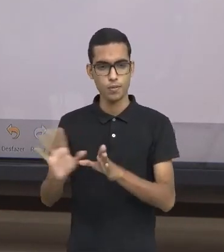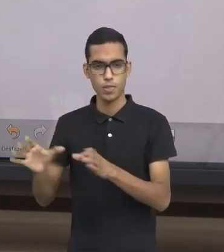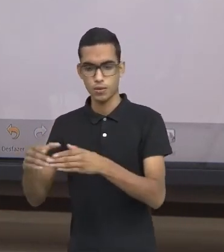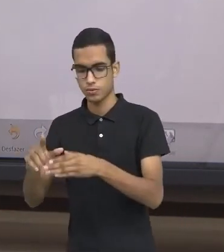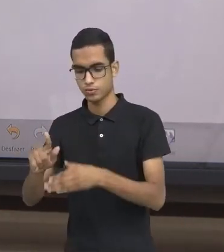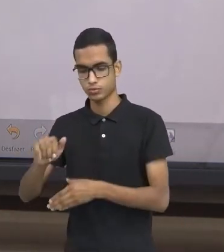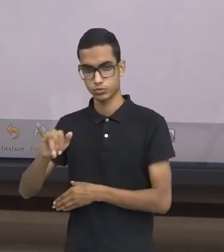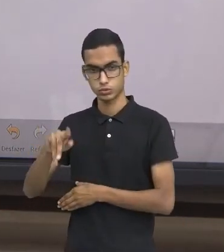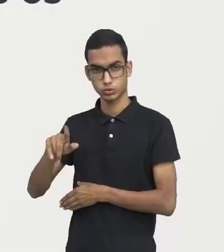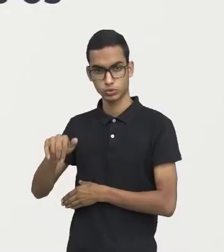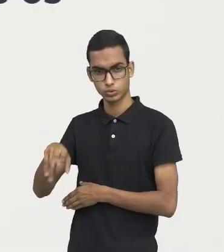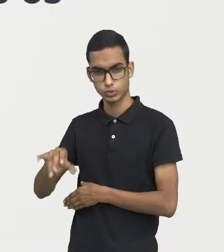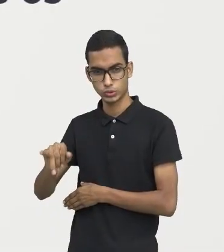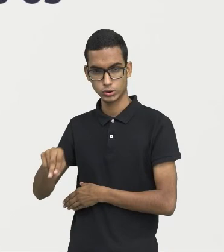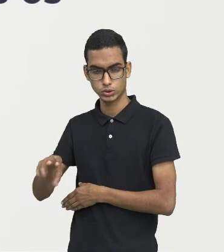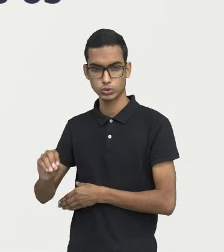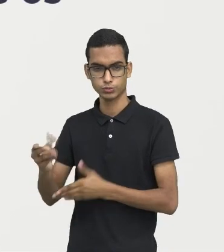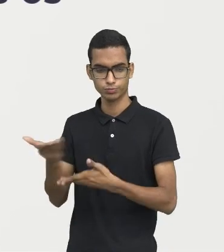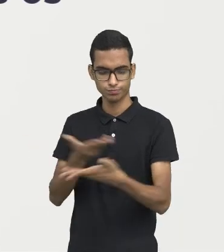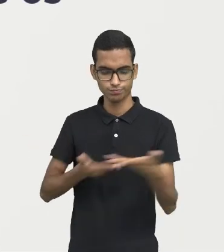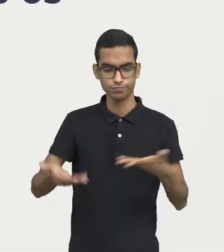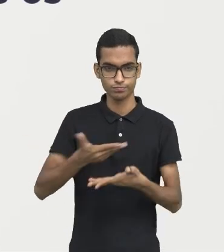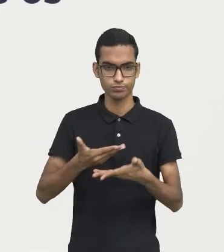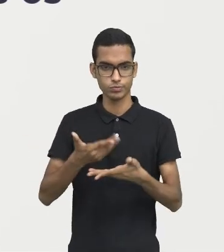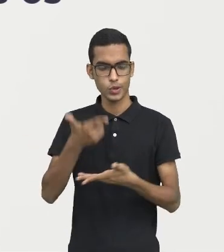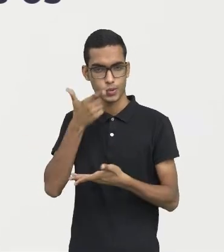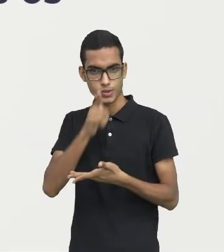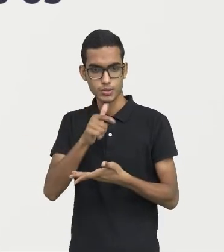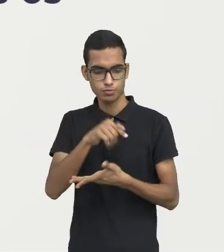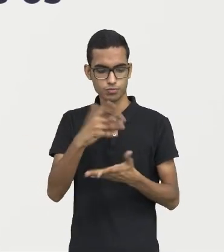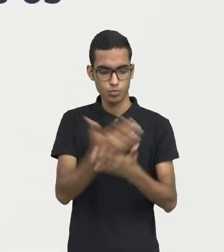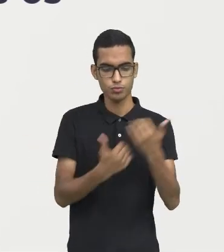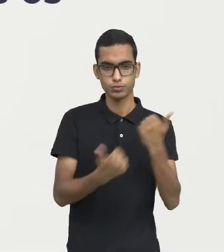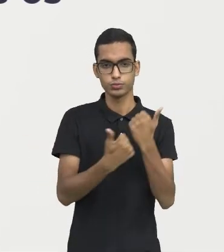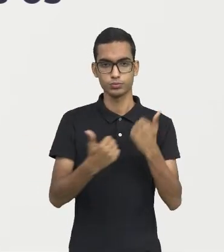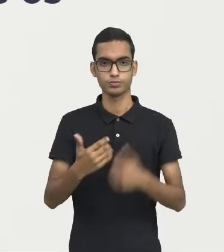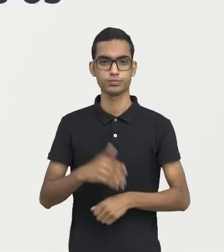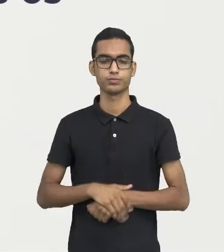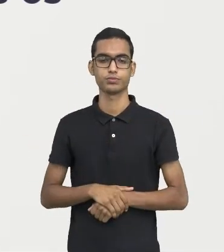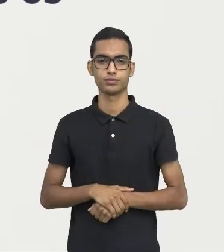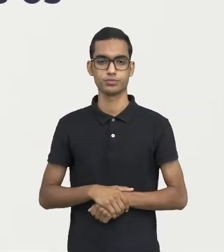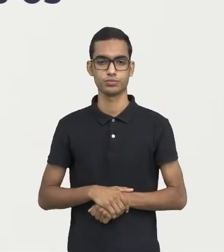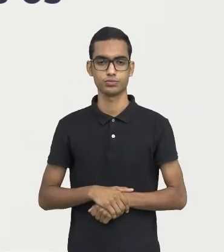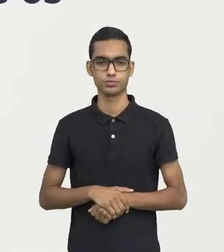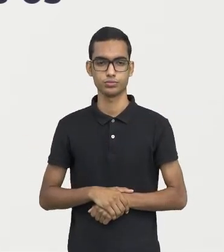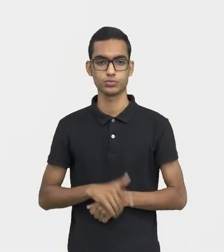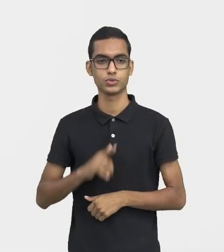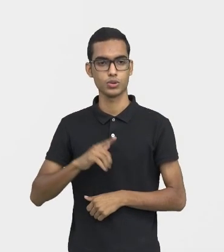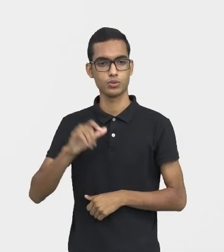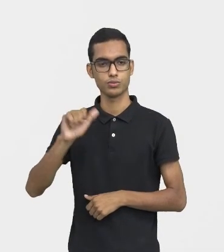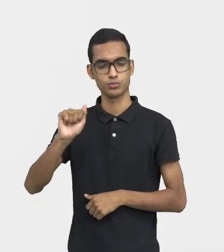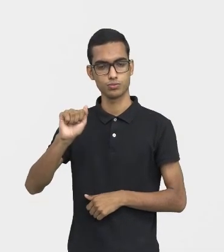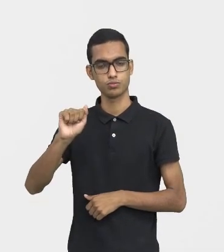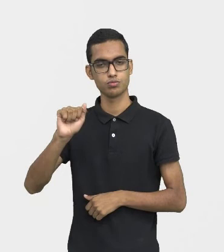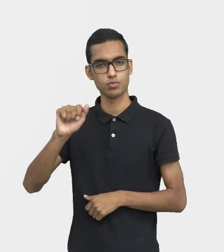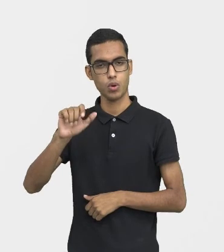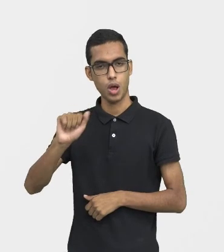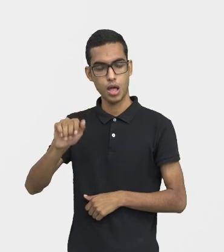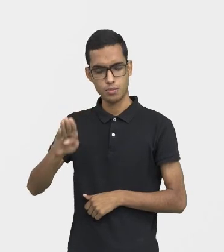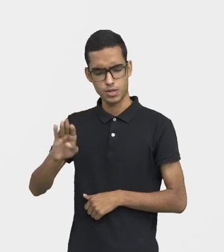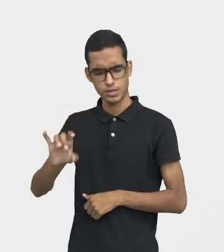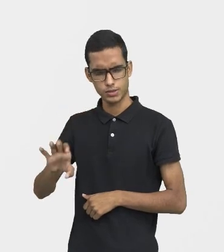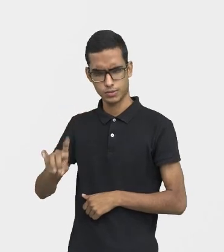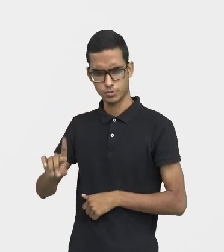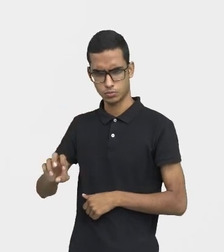do poder, certo? As demais questões, então, estariam erradas. Parabéns aí para você que